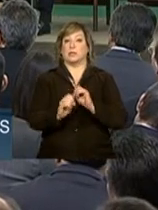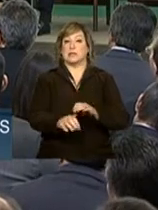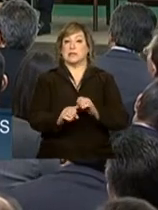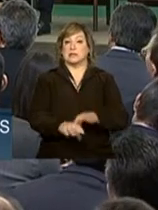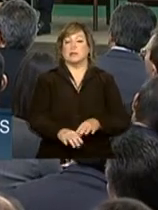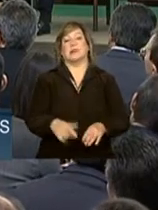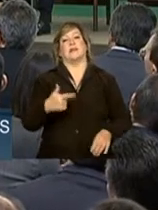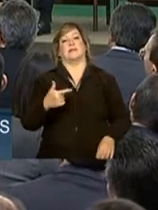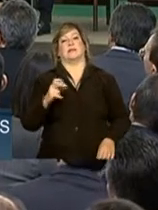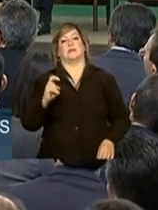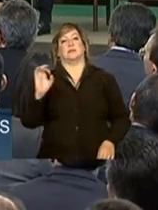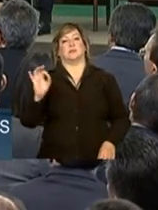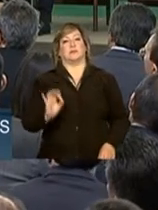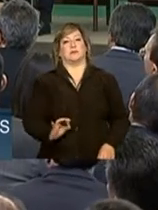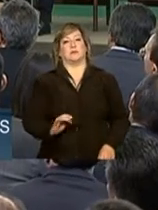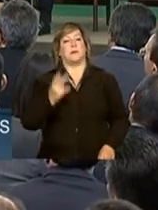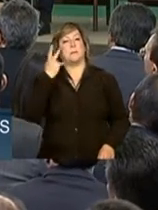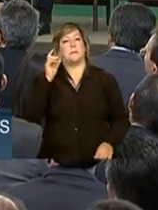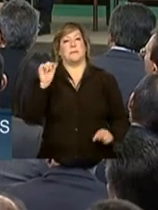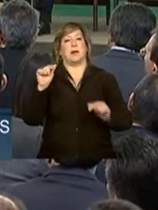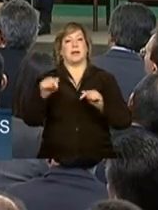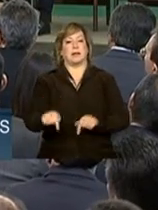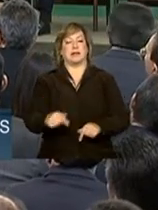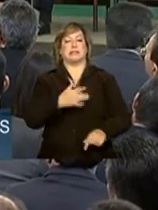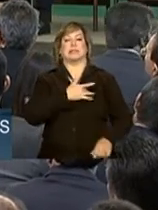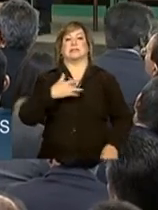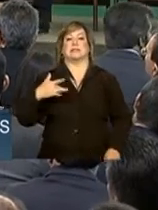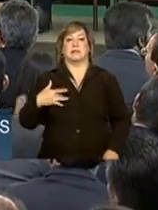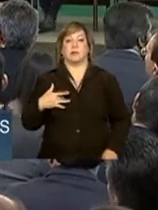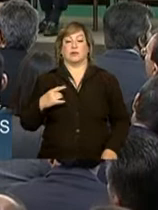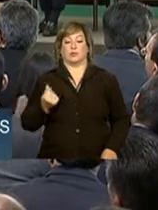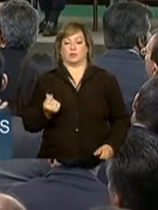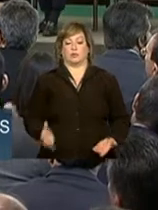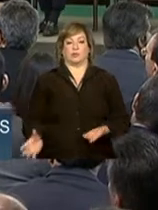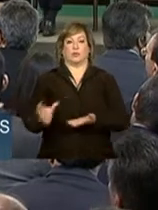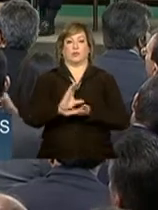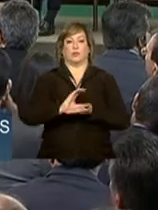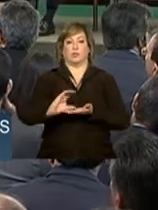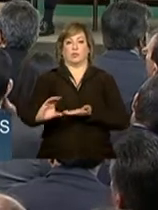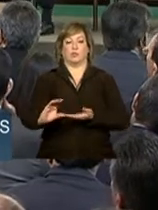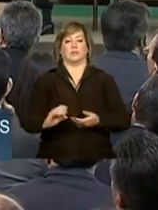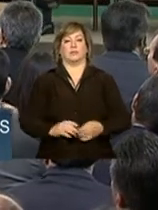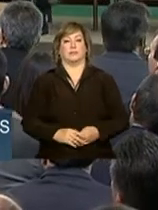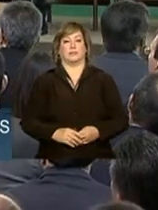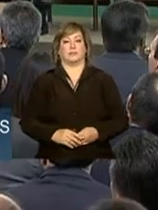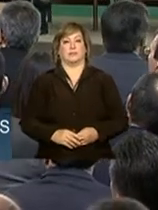dos 25% para a saúde